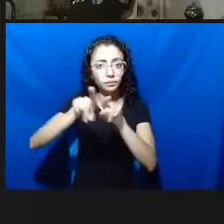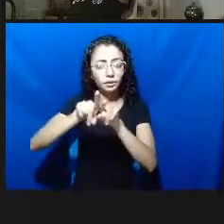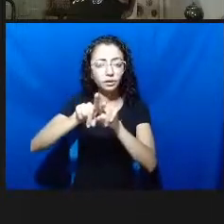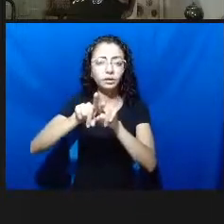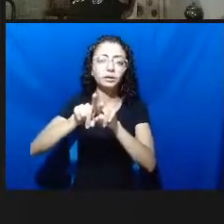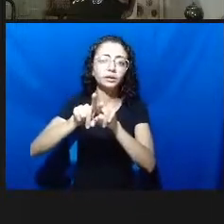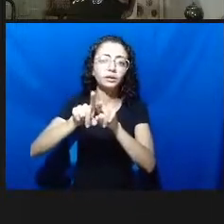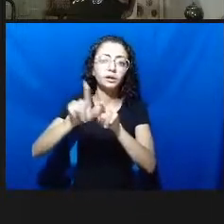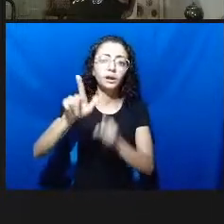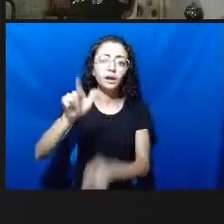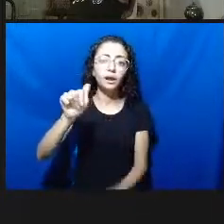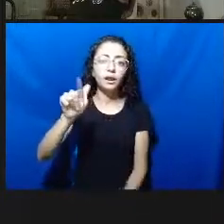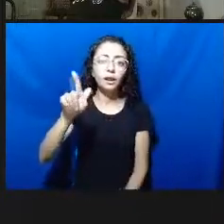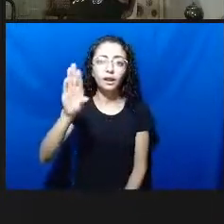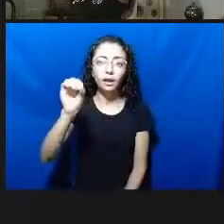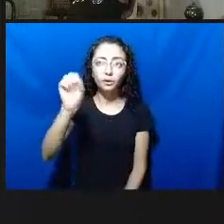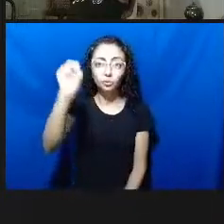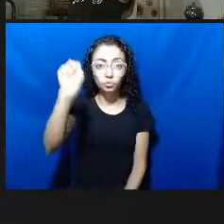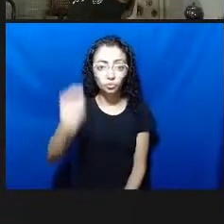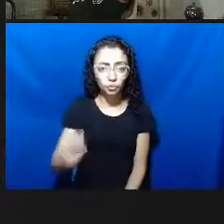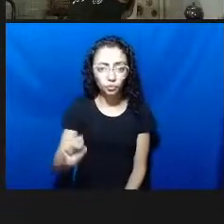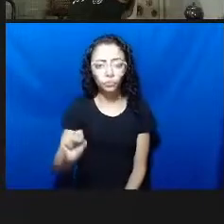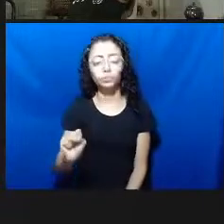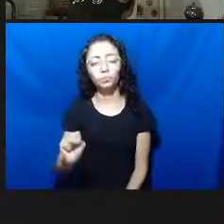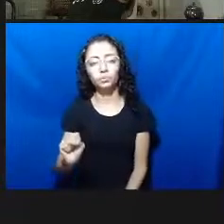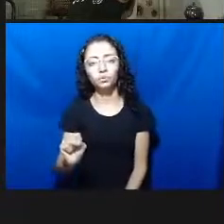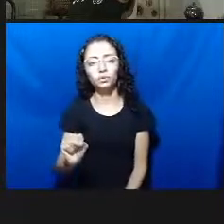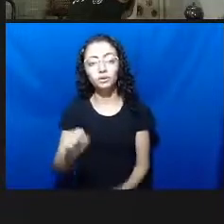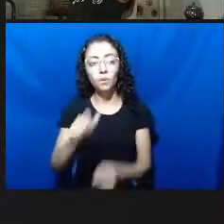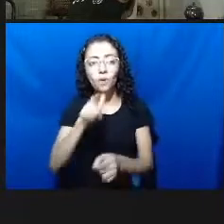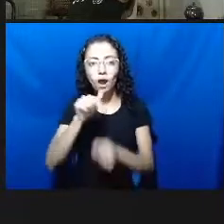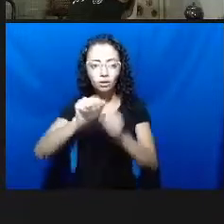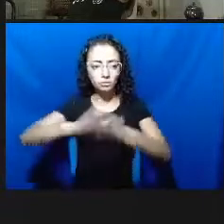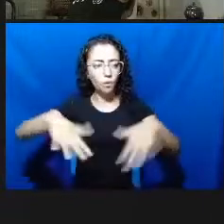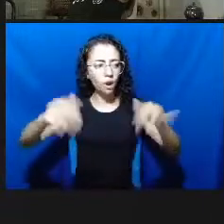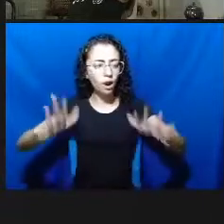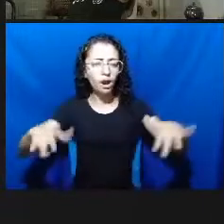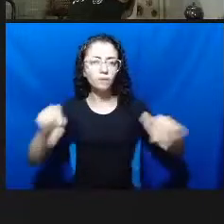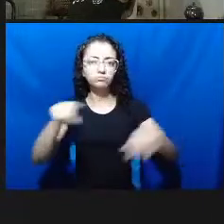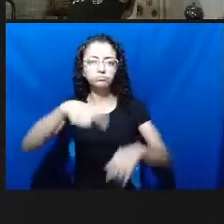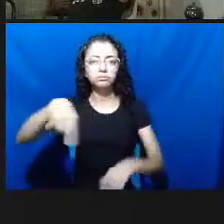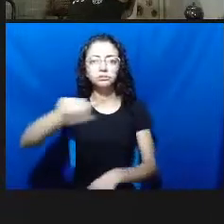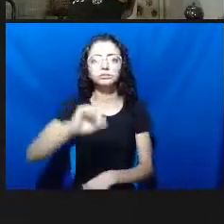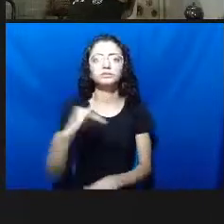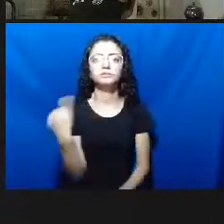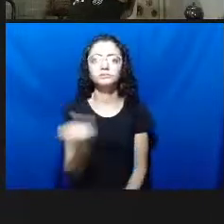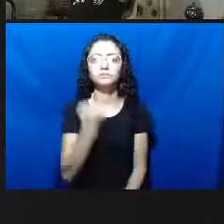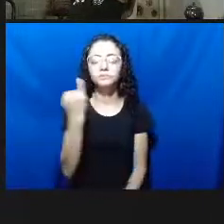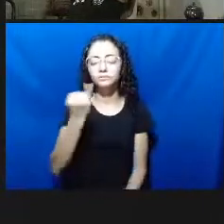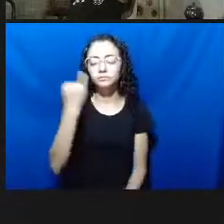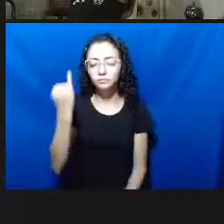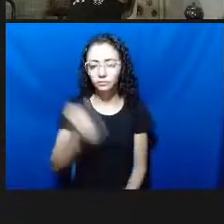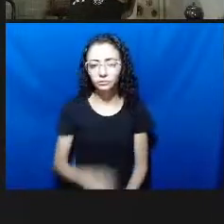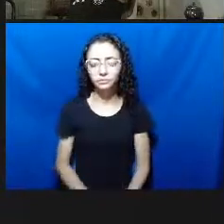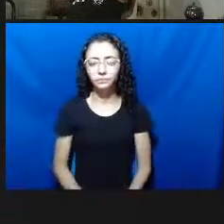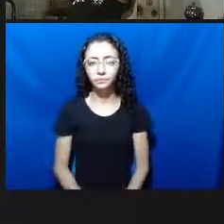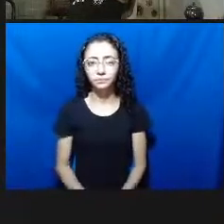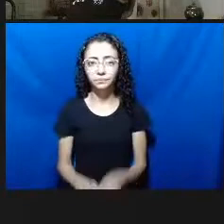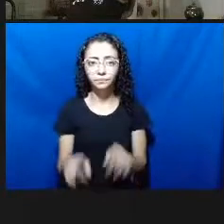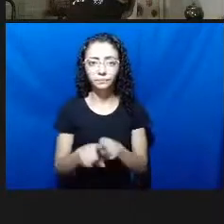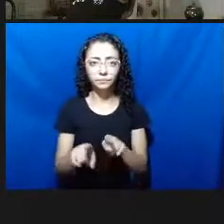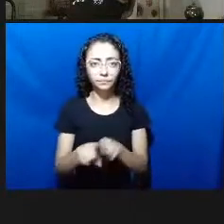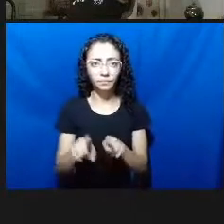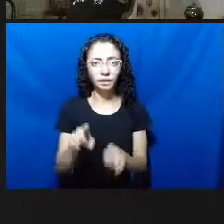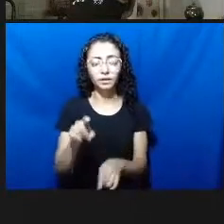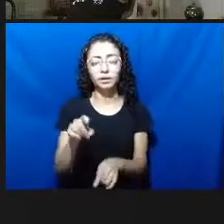na beira do lago, a presença da água foi fundamental, e no software, setor de